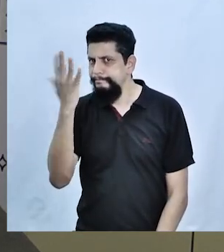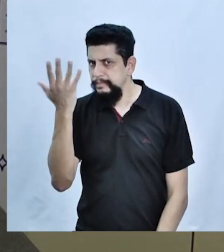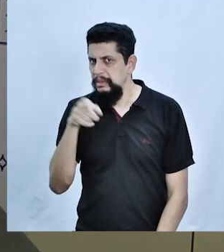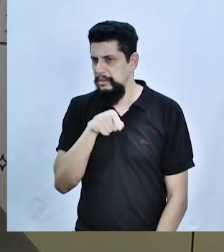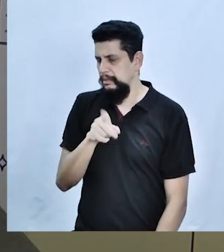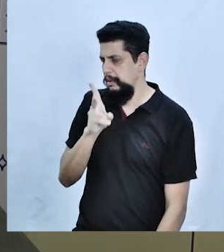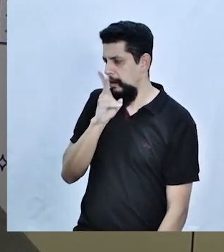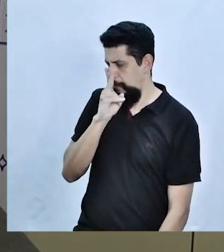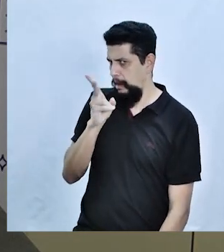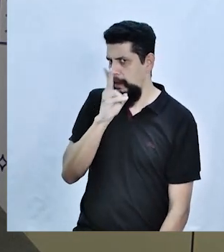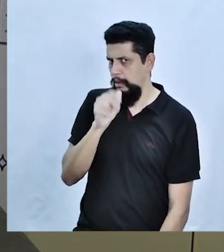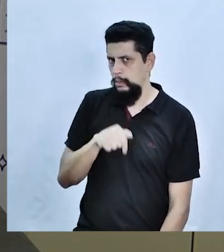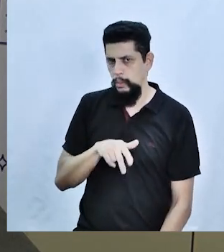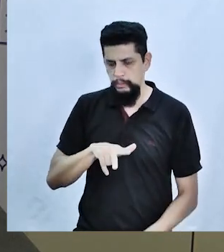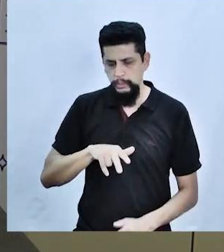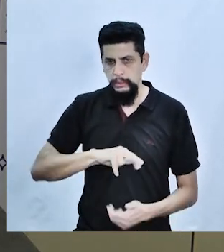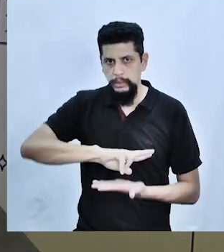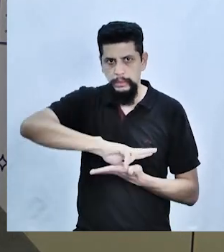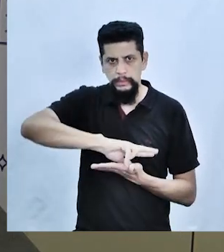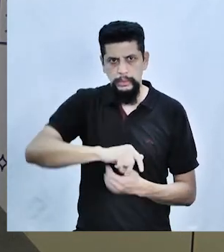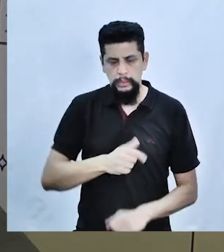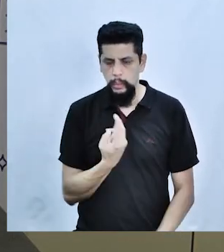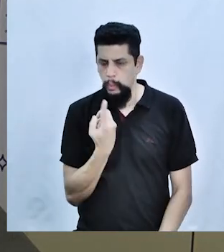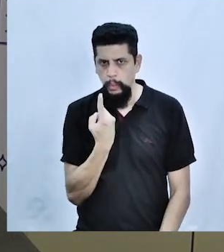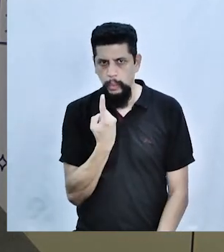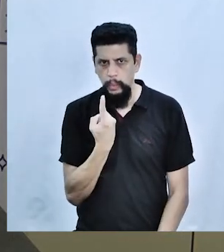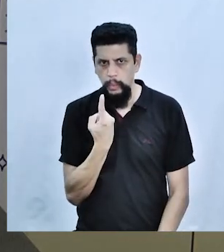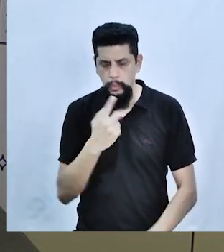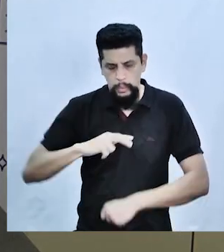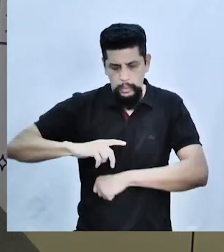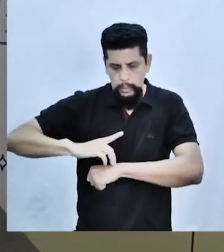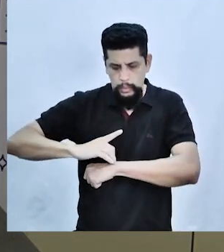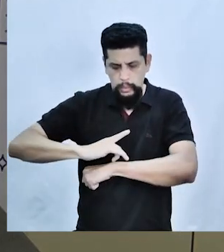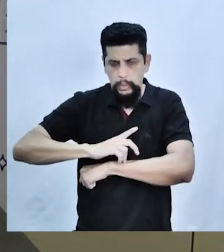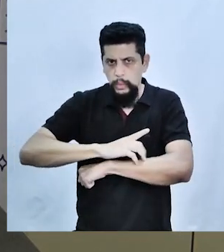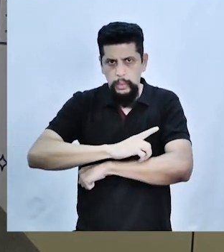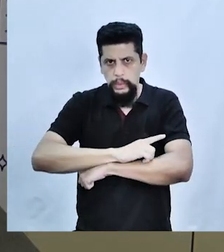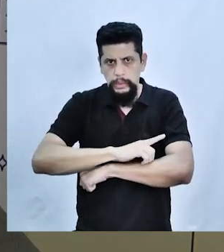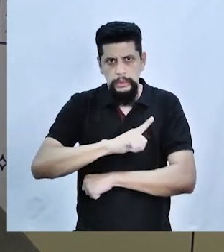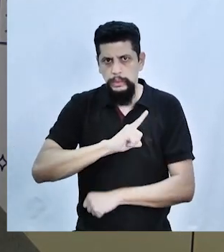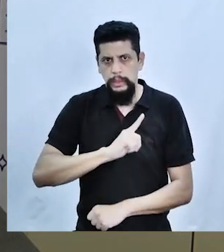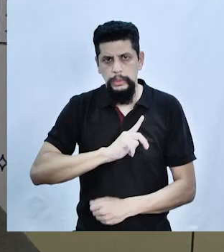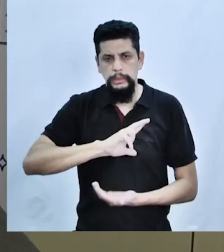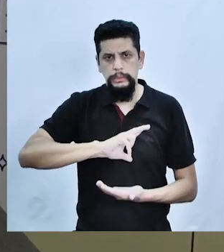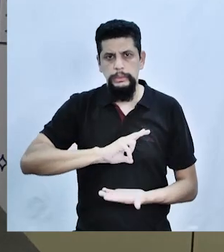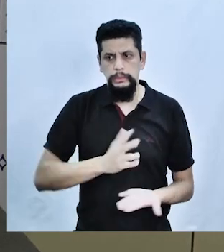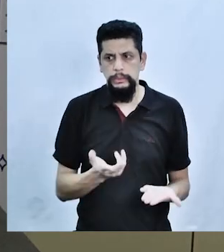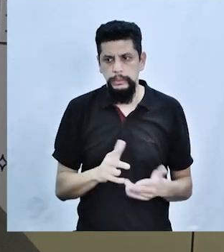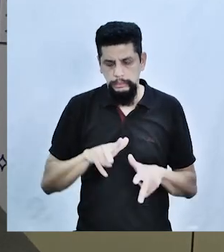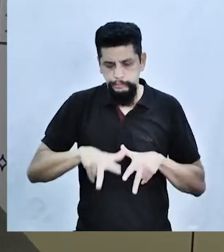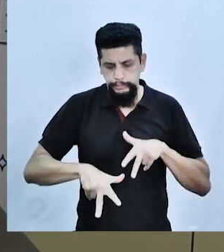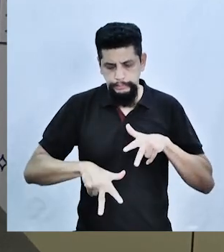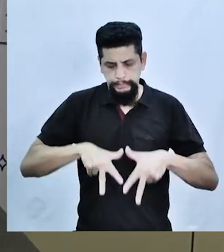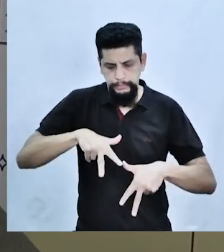foi assim? O que você acha? Uma pegada não, porque não tinha só um dinossauro, e um dinossauro